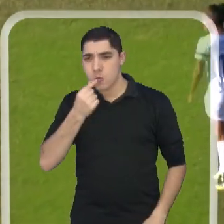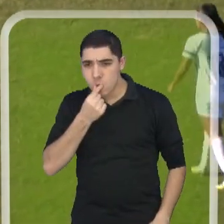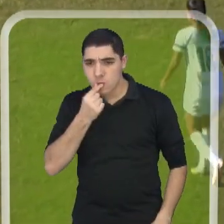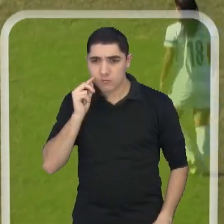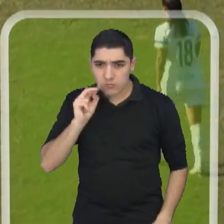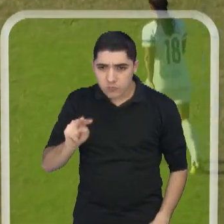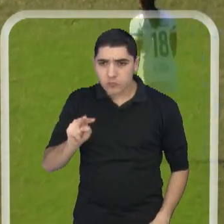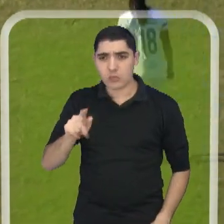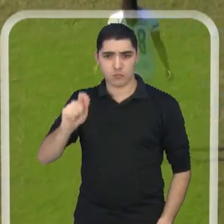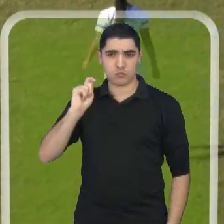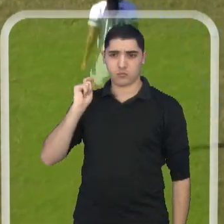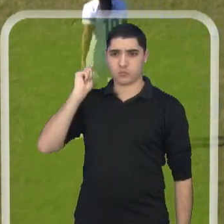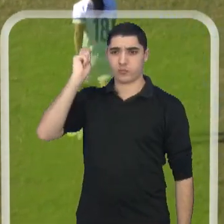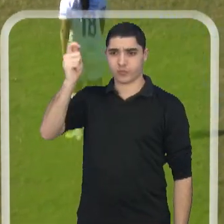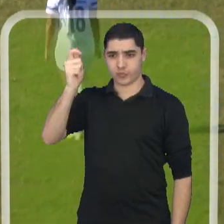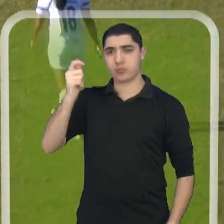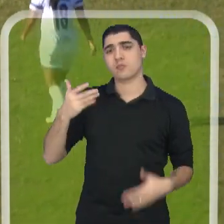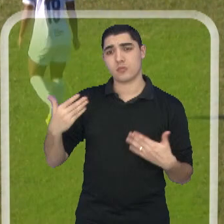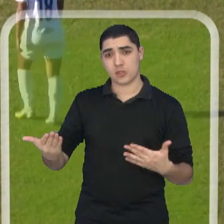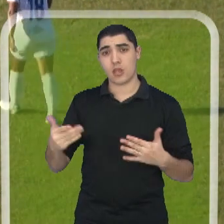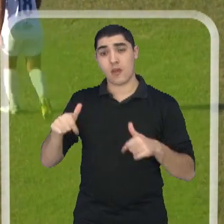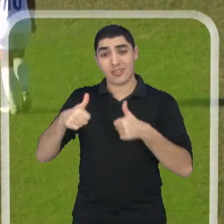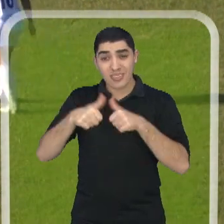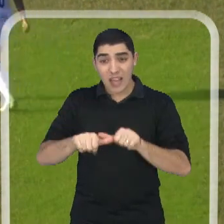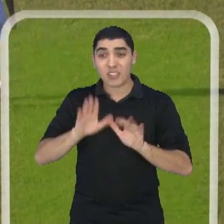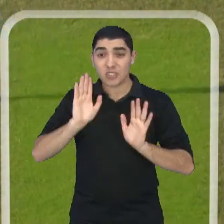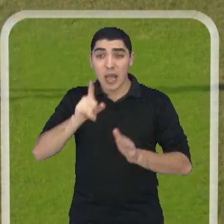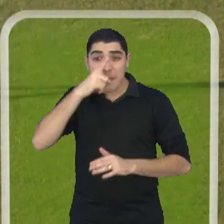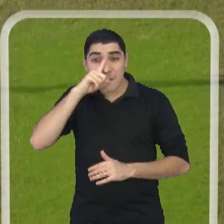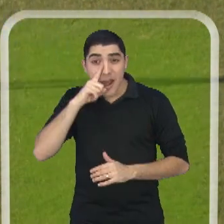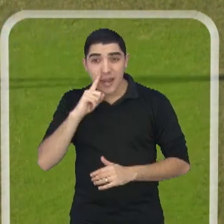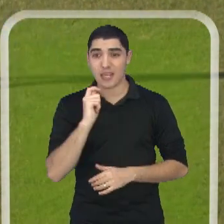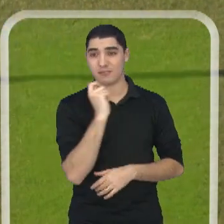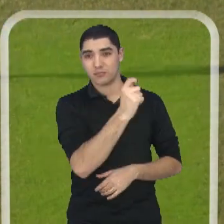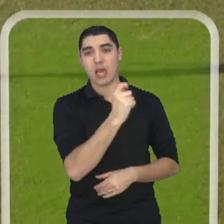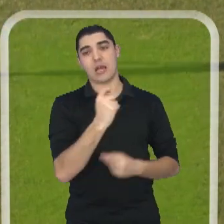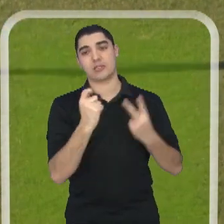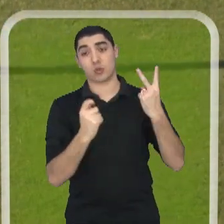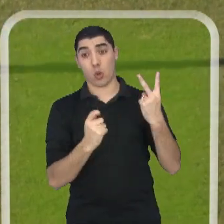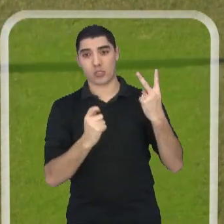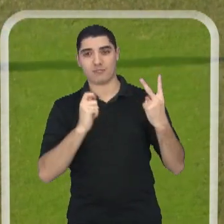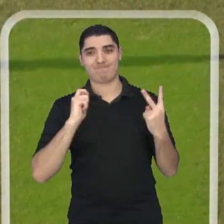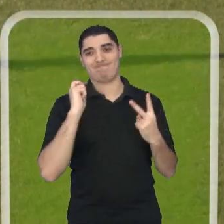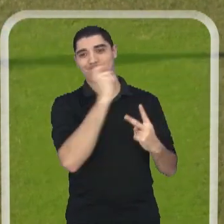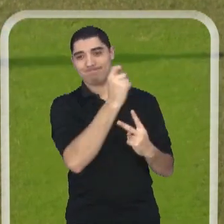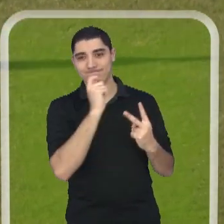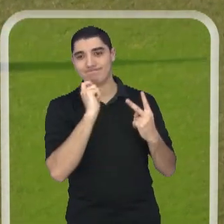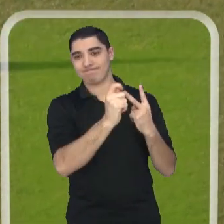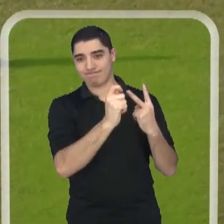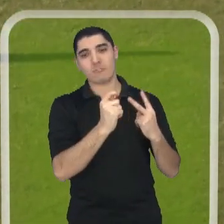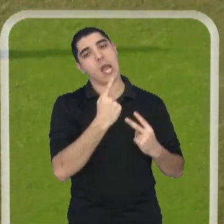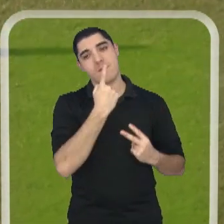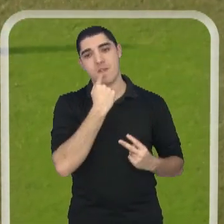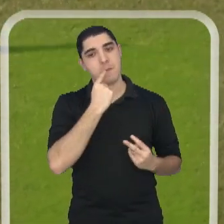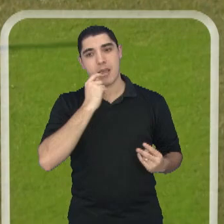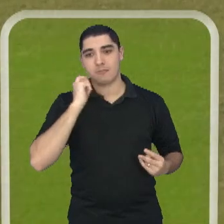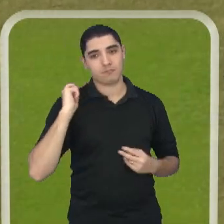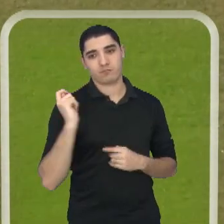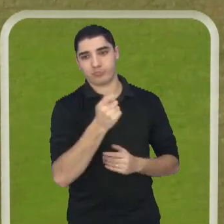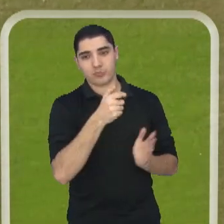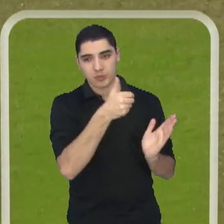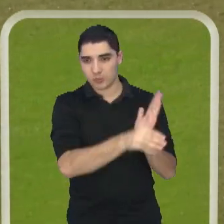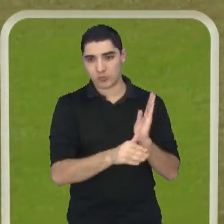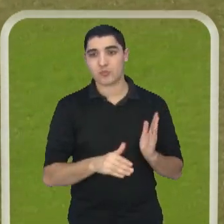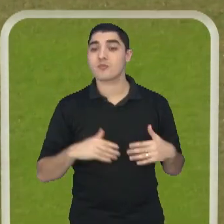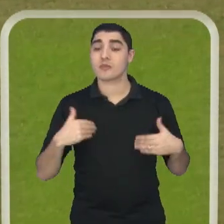foi para cartão e, como a zagueira da Águia já tinha o amarelo, levou o segundo e foi expulsa. E o primeiro tempo terminou